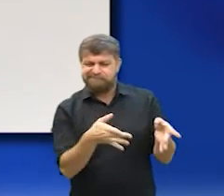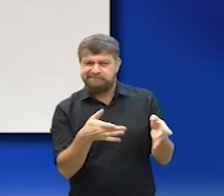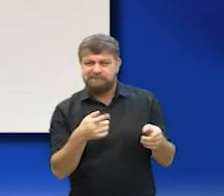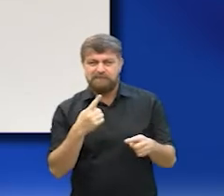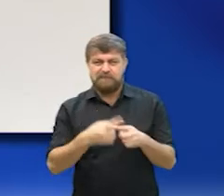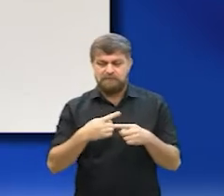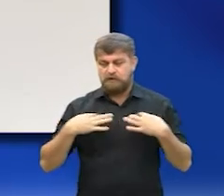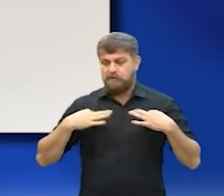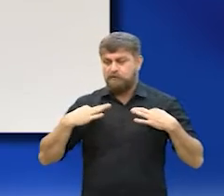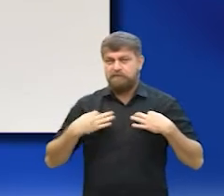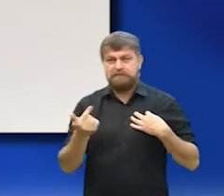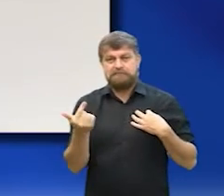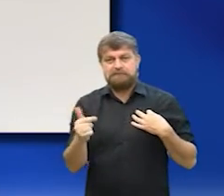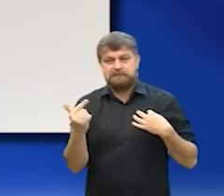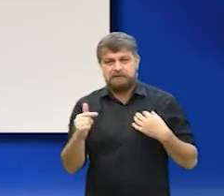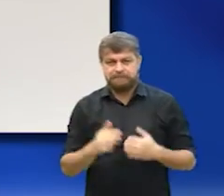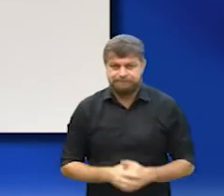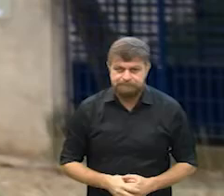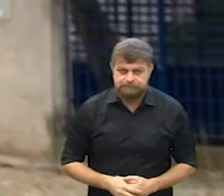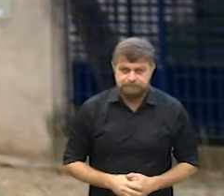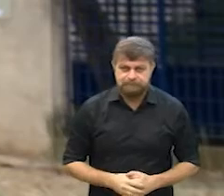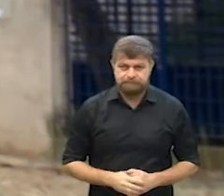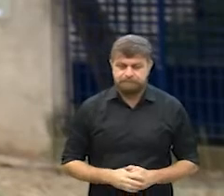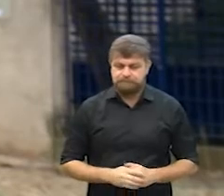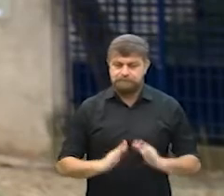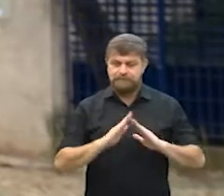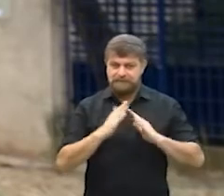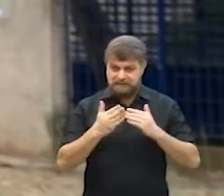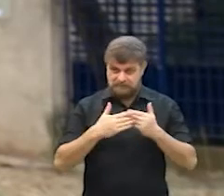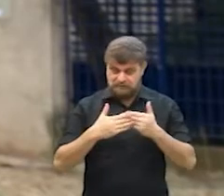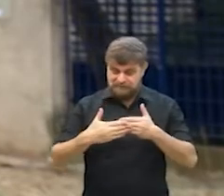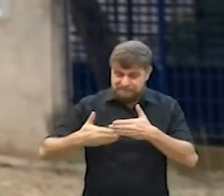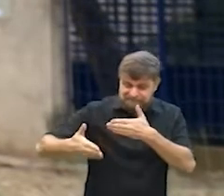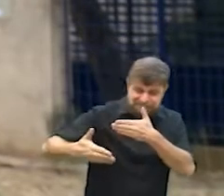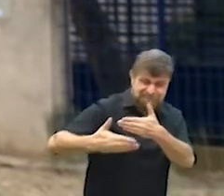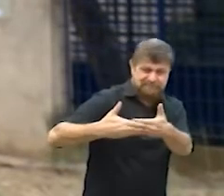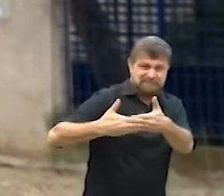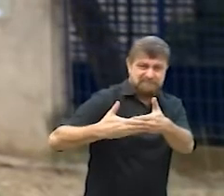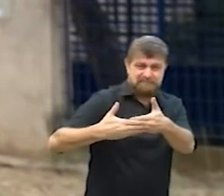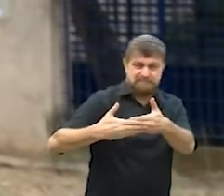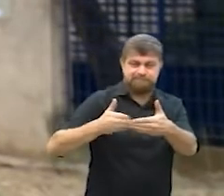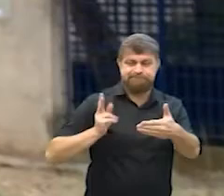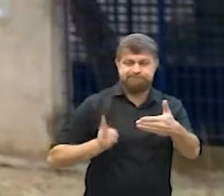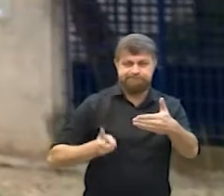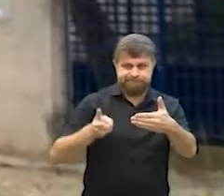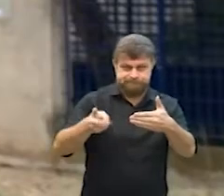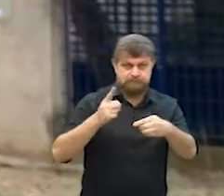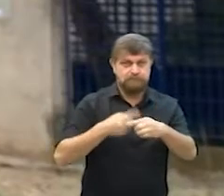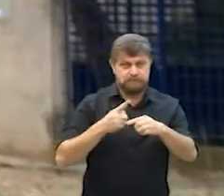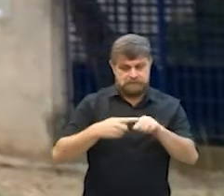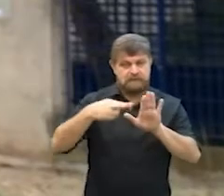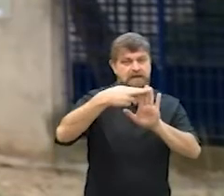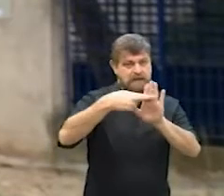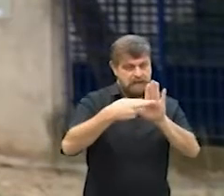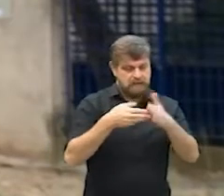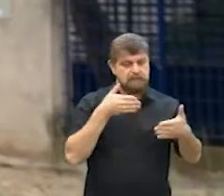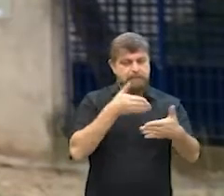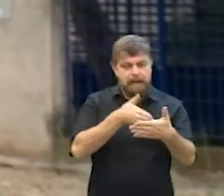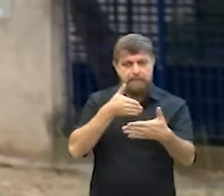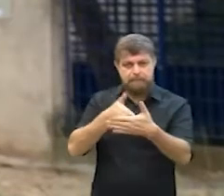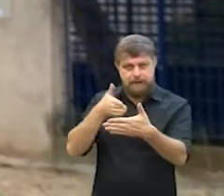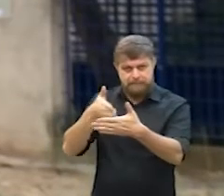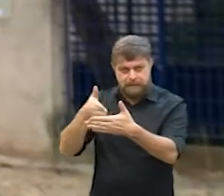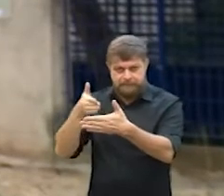de frequentar por falta de uniformes. Embora os portões das escolas permaneçam fechados em razão das